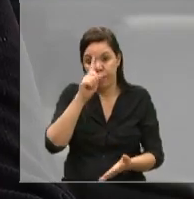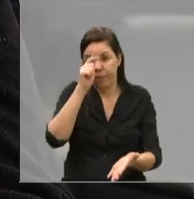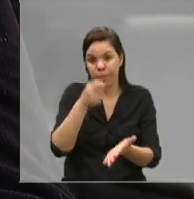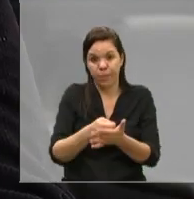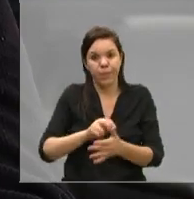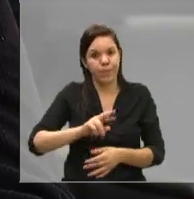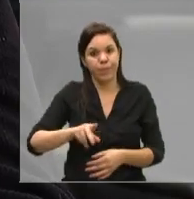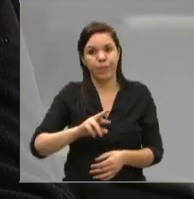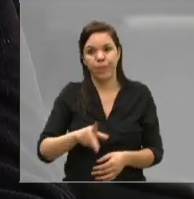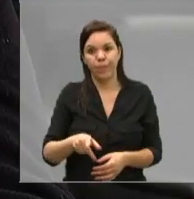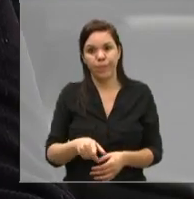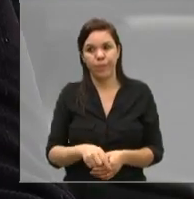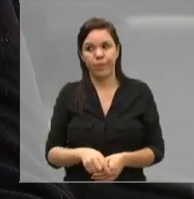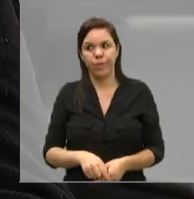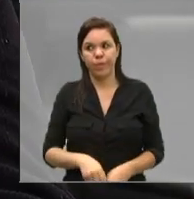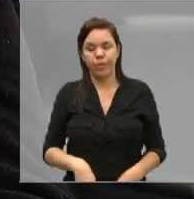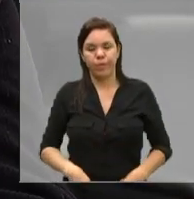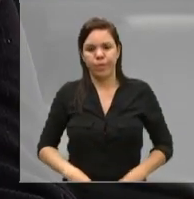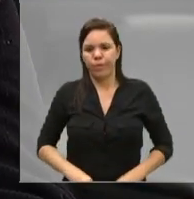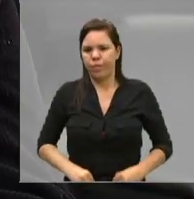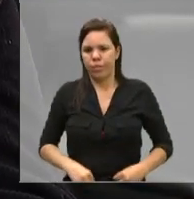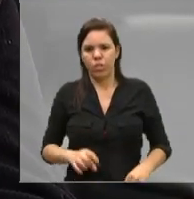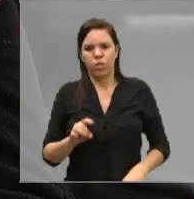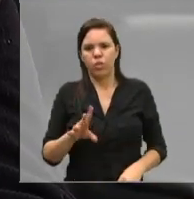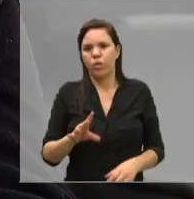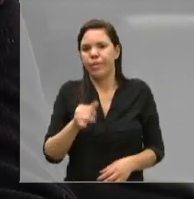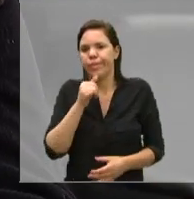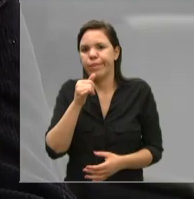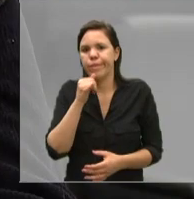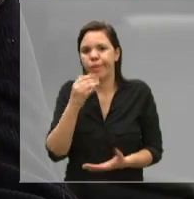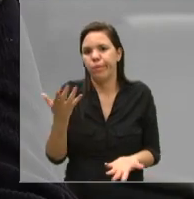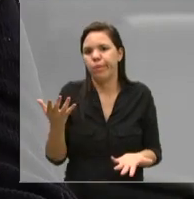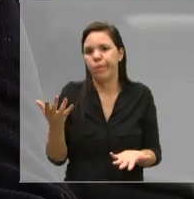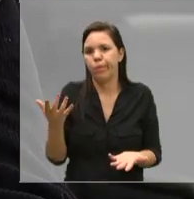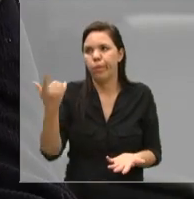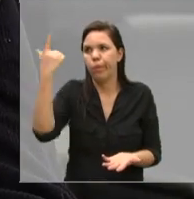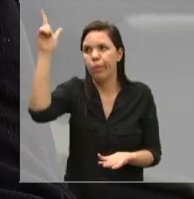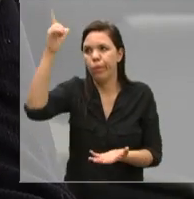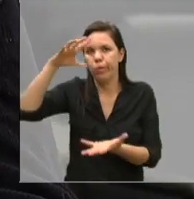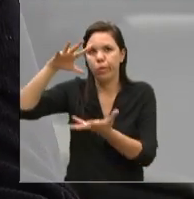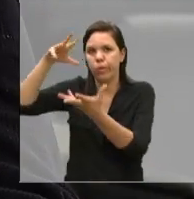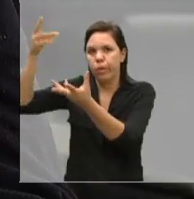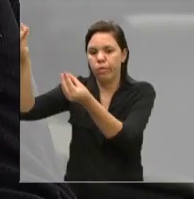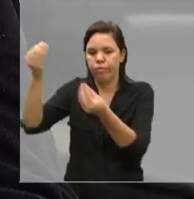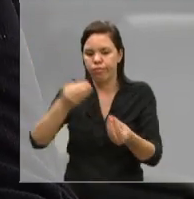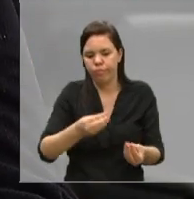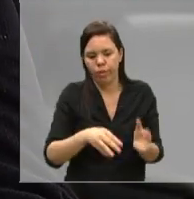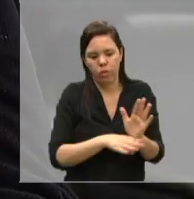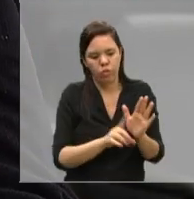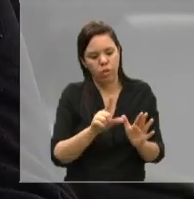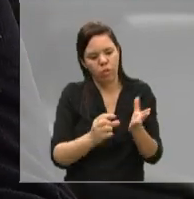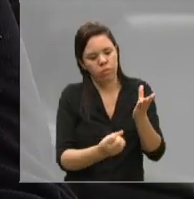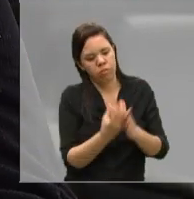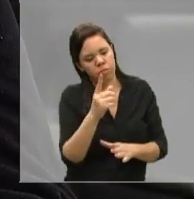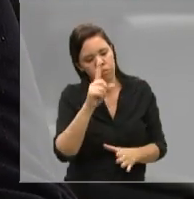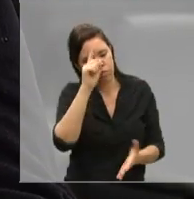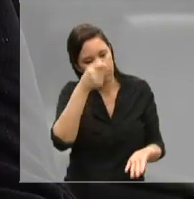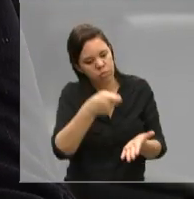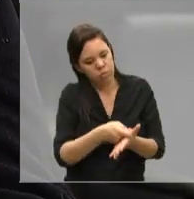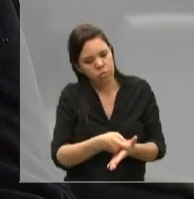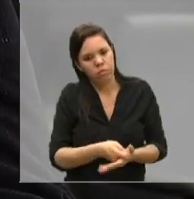isso não é algo que vem, não é uma nave espacial que desce, essas situações são criadas, tem